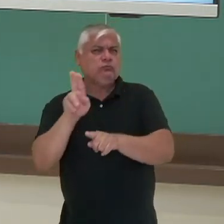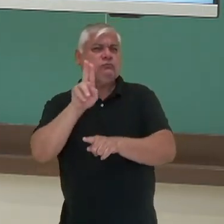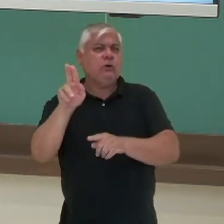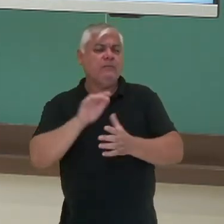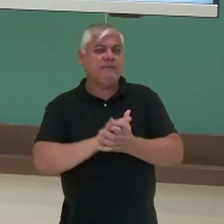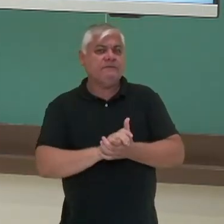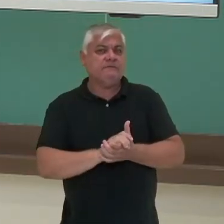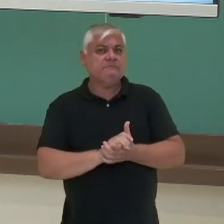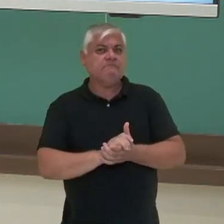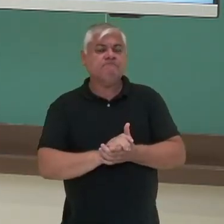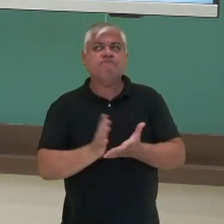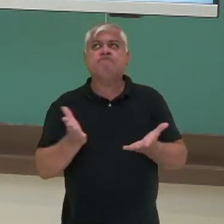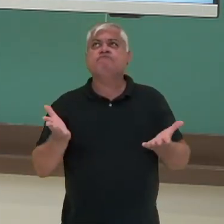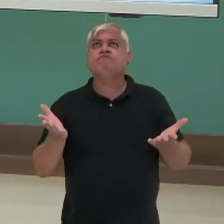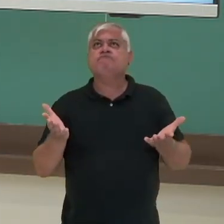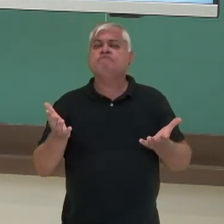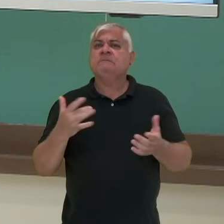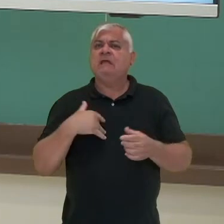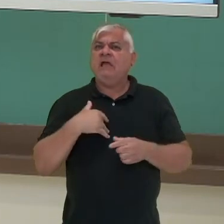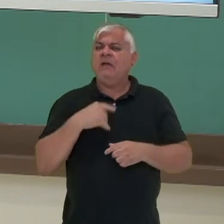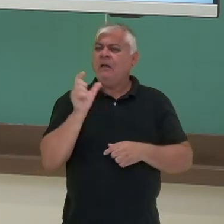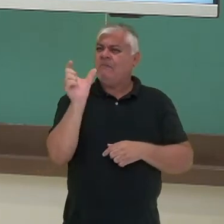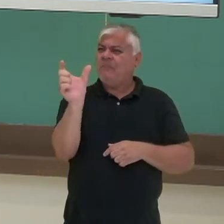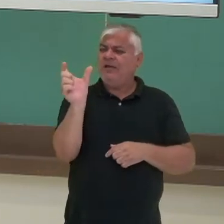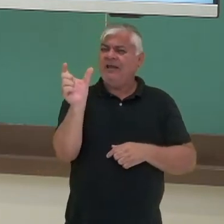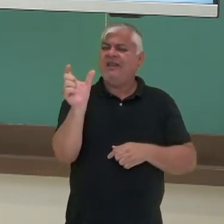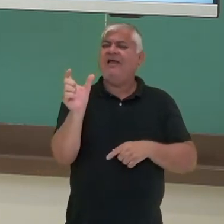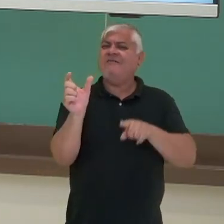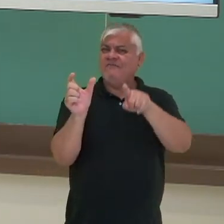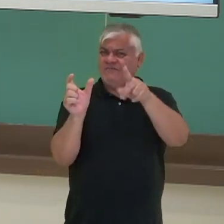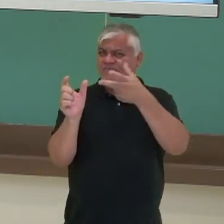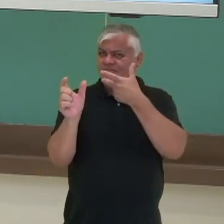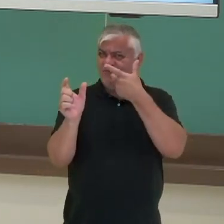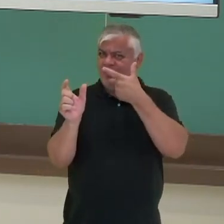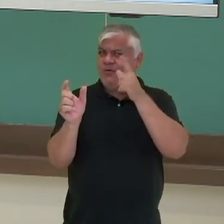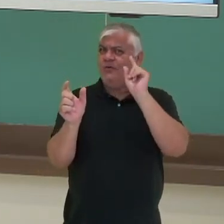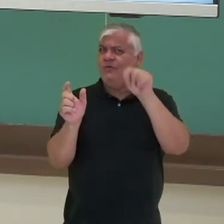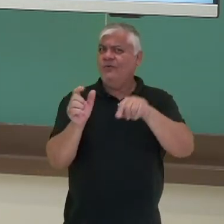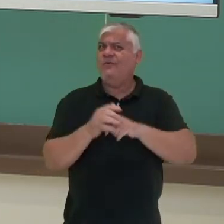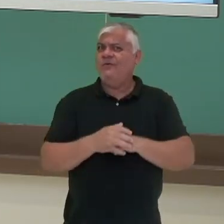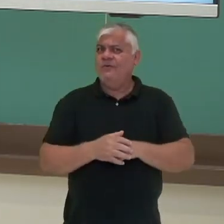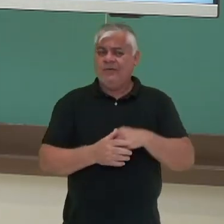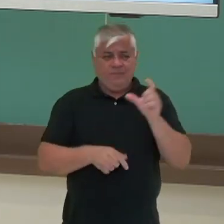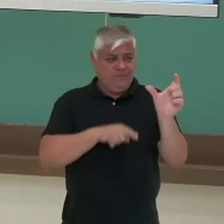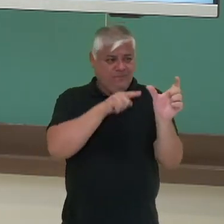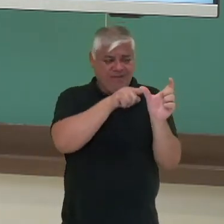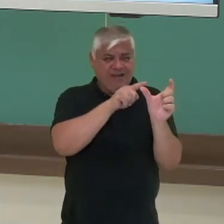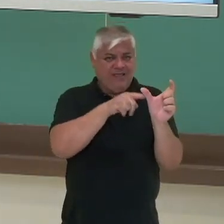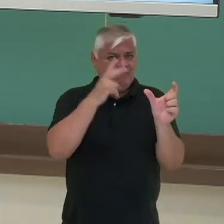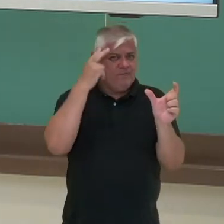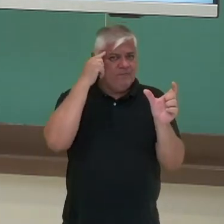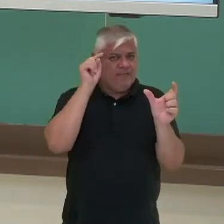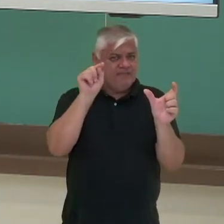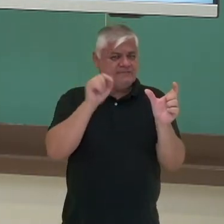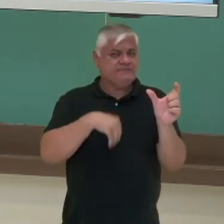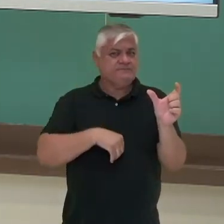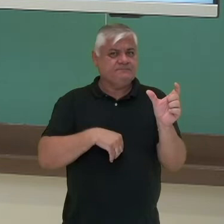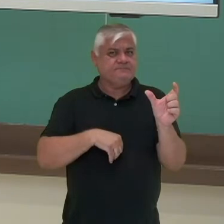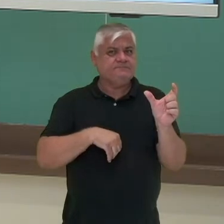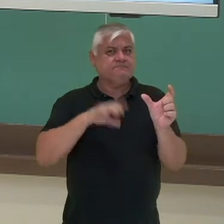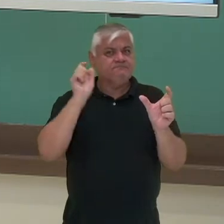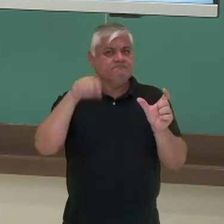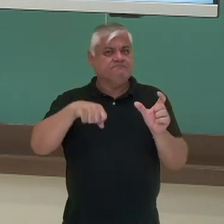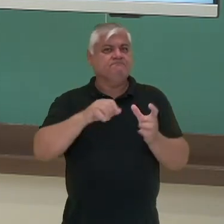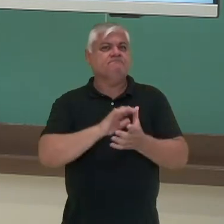Ah, professor, teve uma palavrinha lá no início que o senhor citou. Será que é aquela palavrinha que eu estou pensando? Vamos ver se